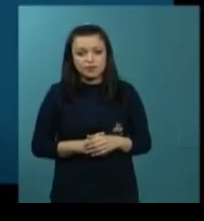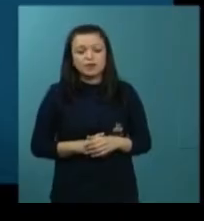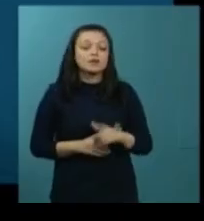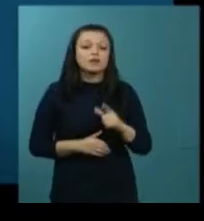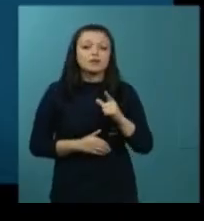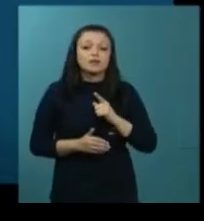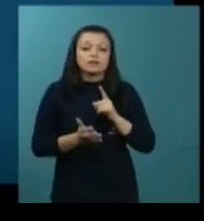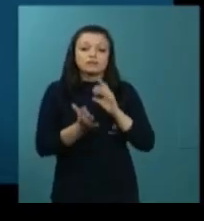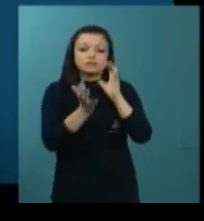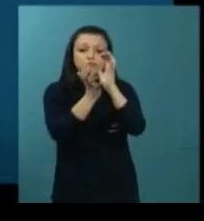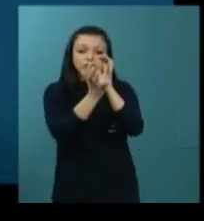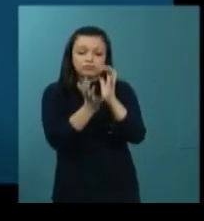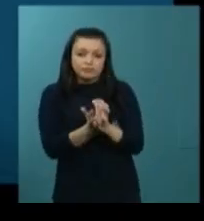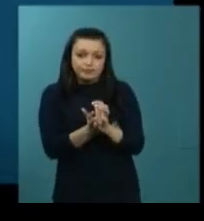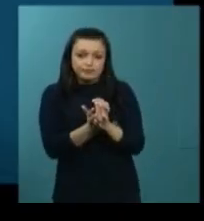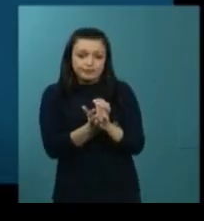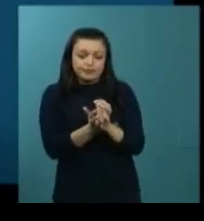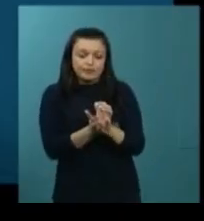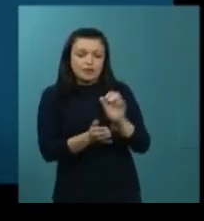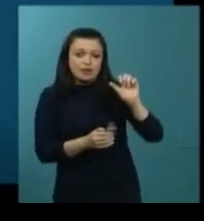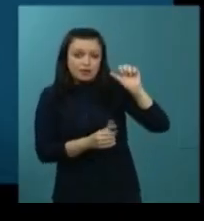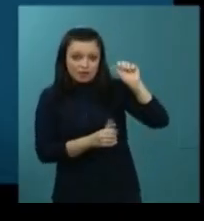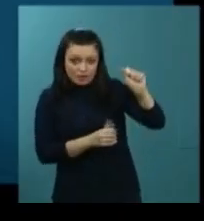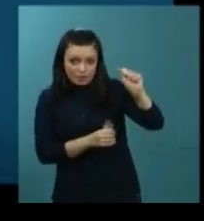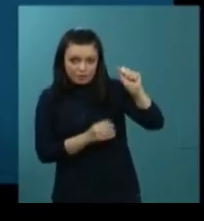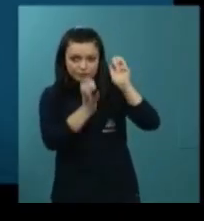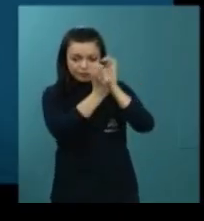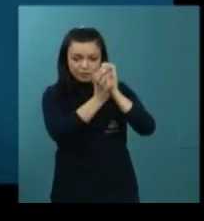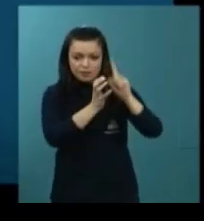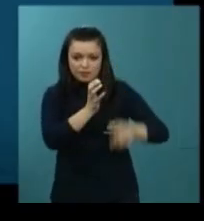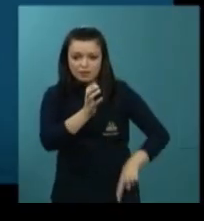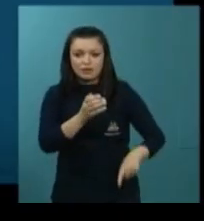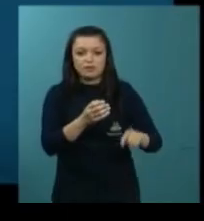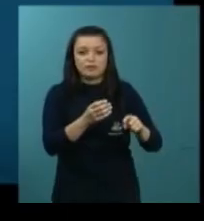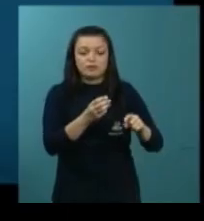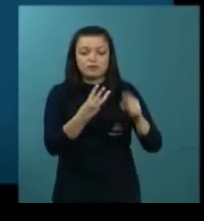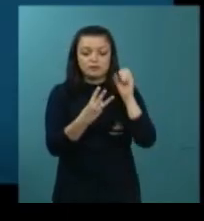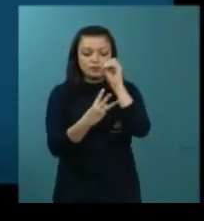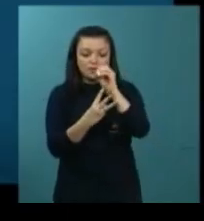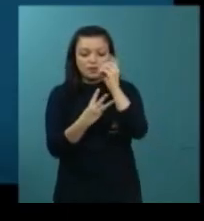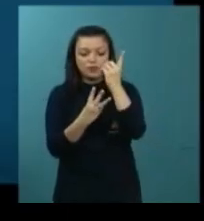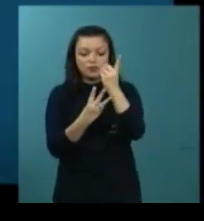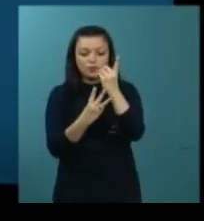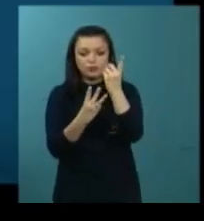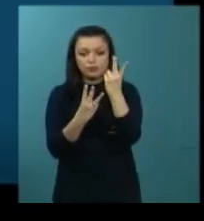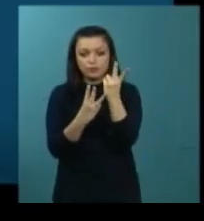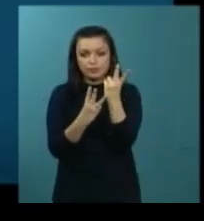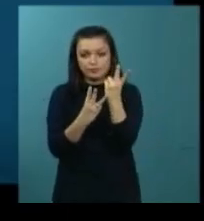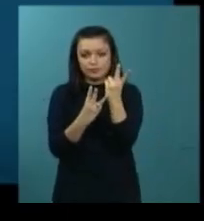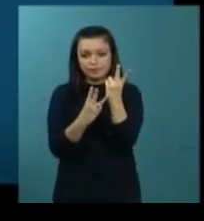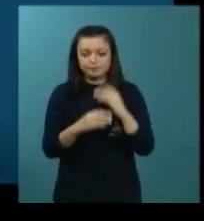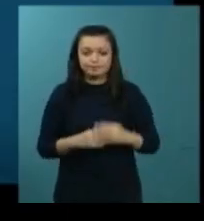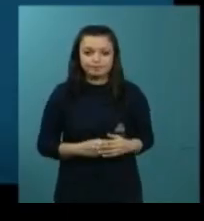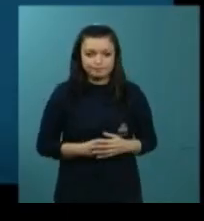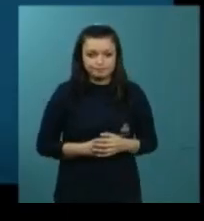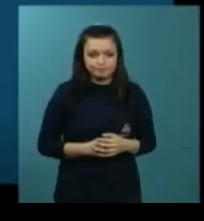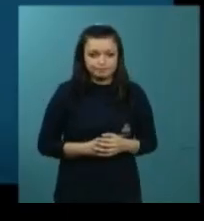Temos um conjunto A formado pelos elementos 0, 1,